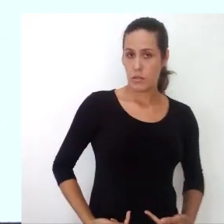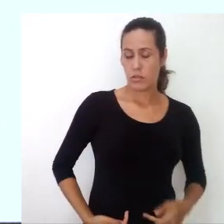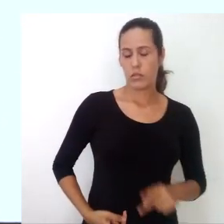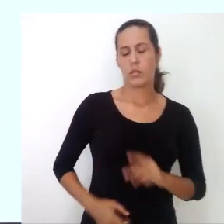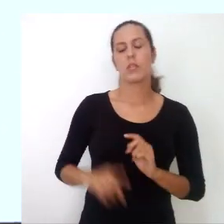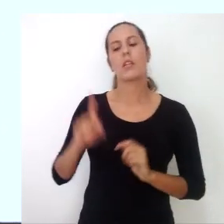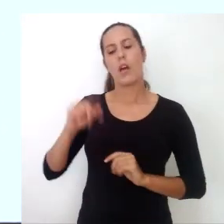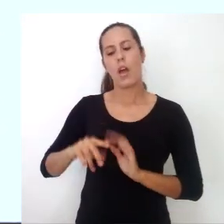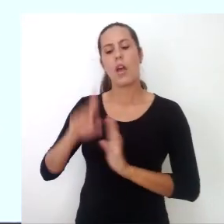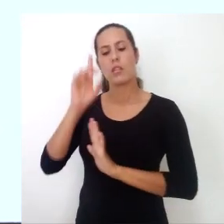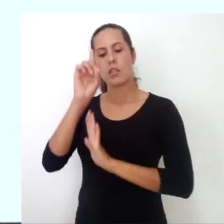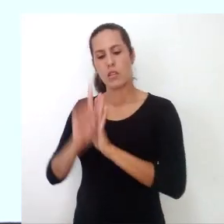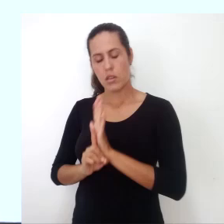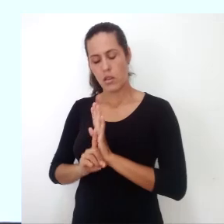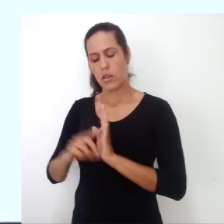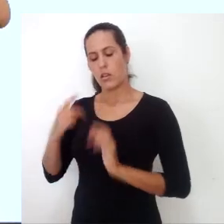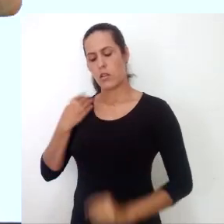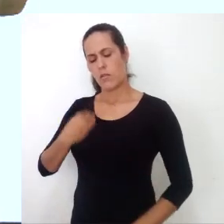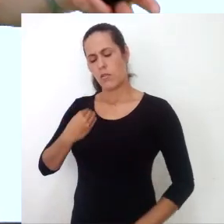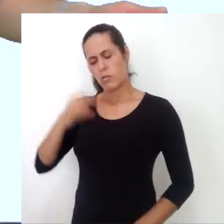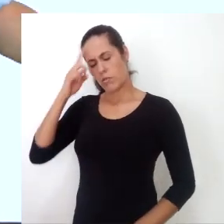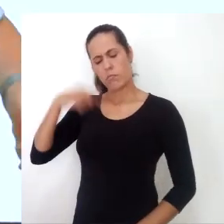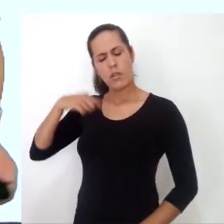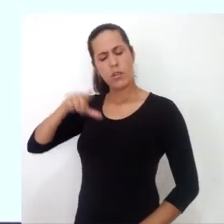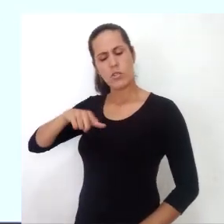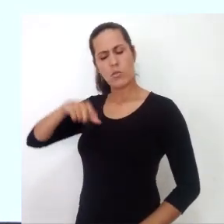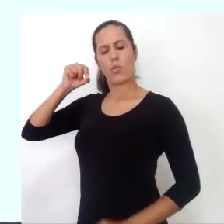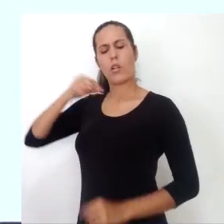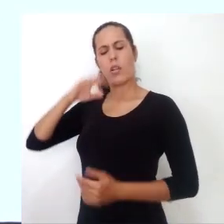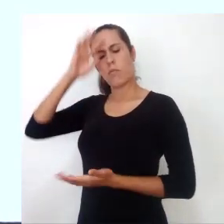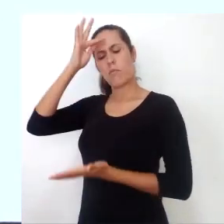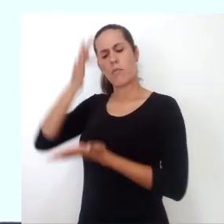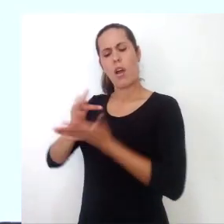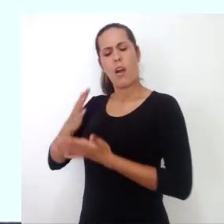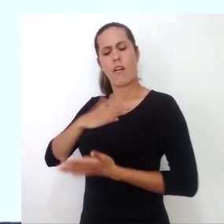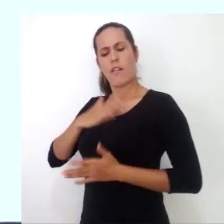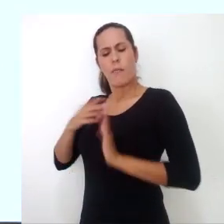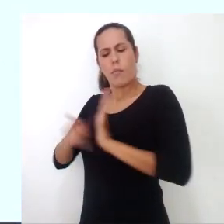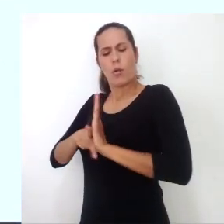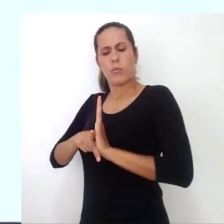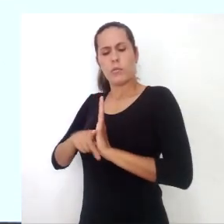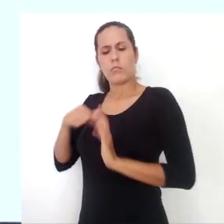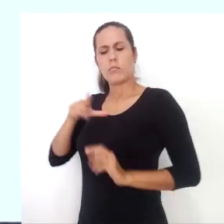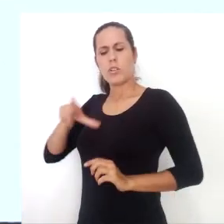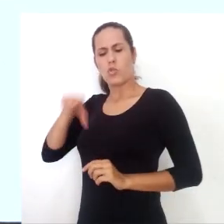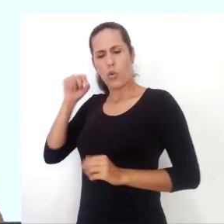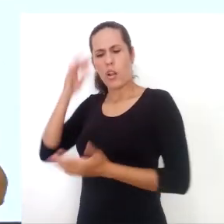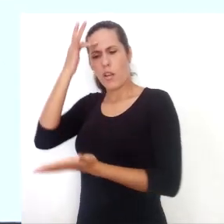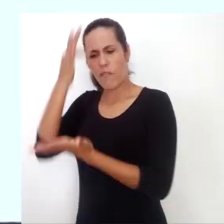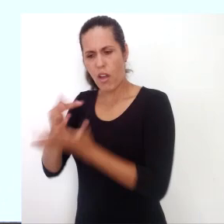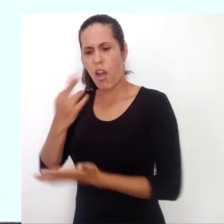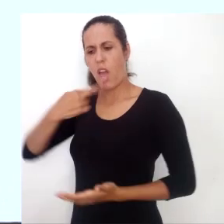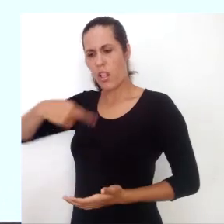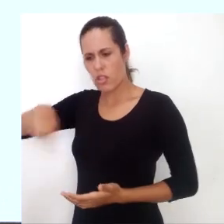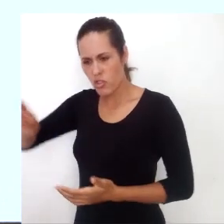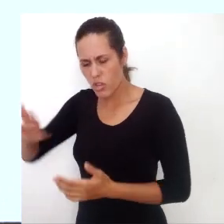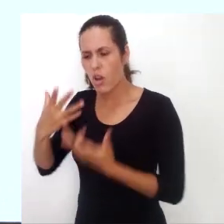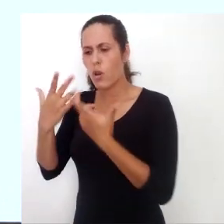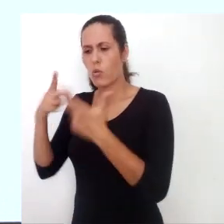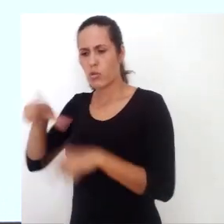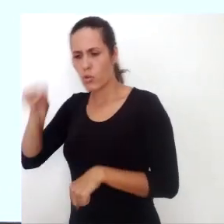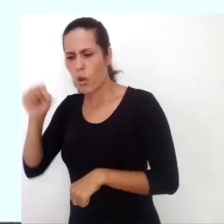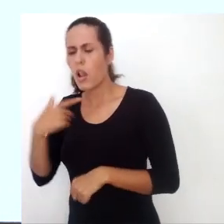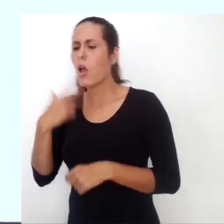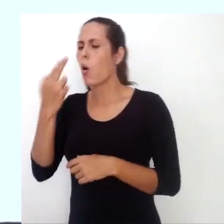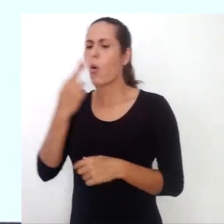é o direito a ter a sua crença, a liberdade humana, a dignidade humana. Todo ser humano nasce livre. E eu